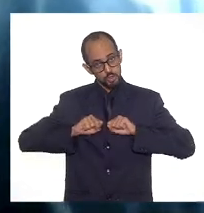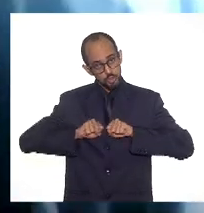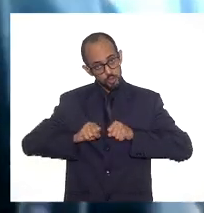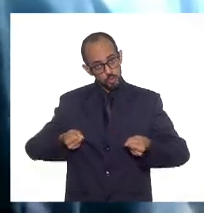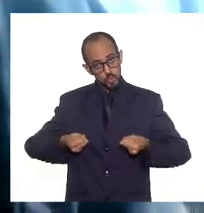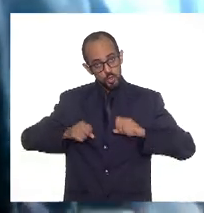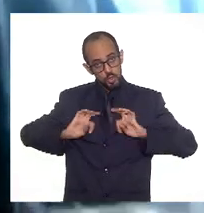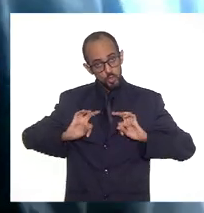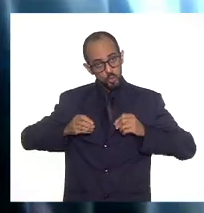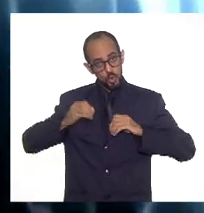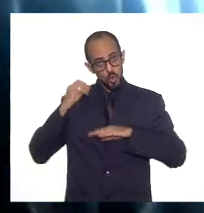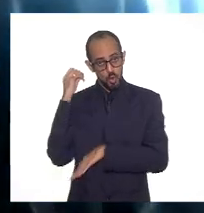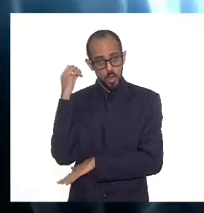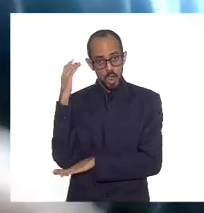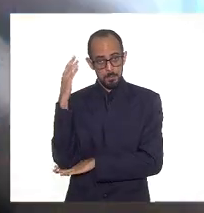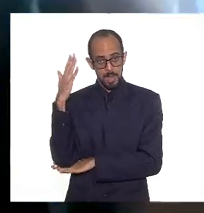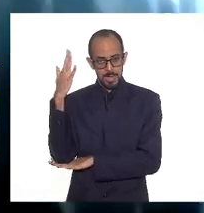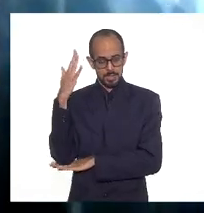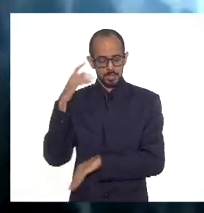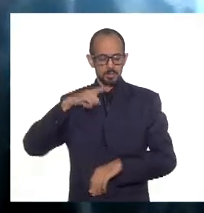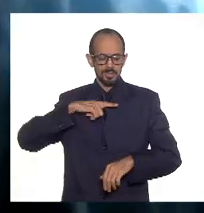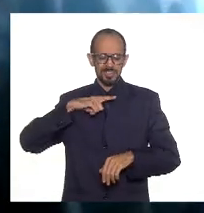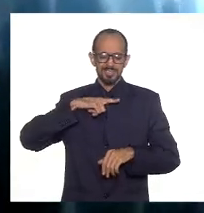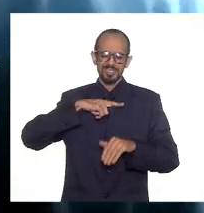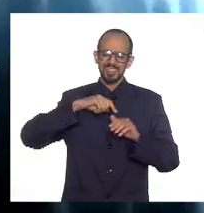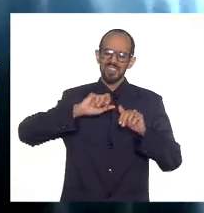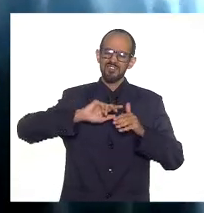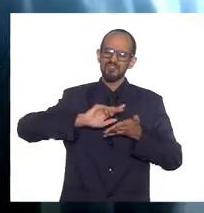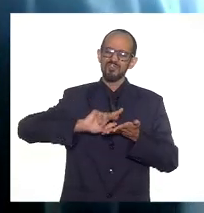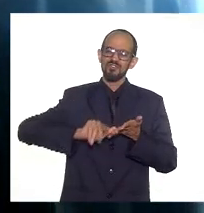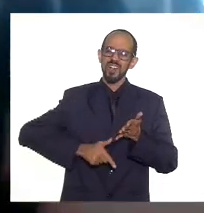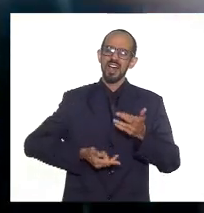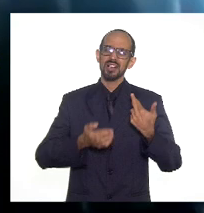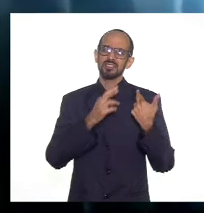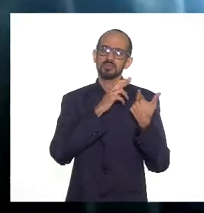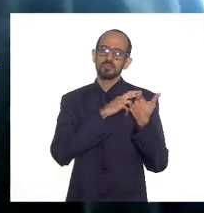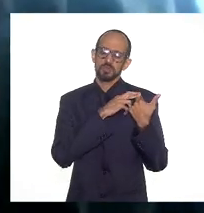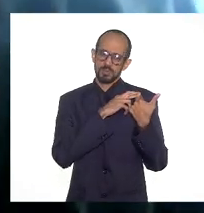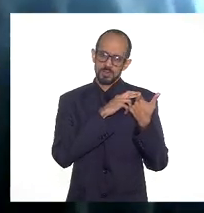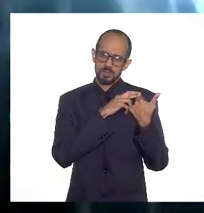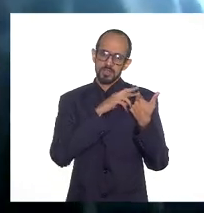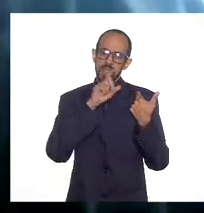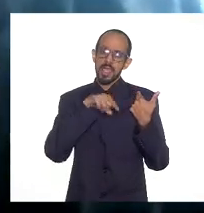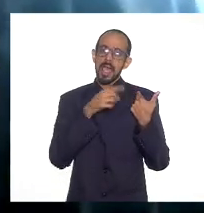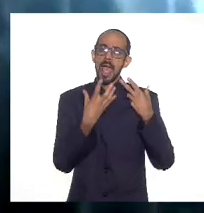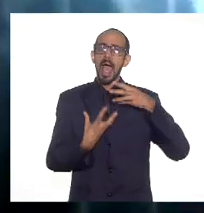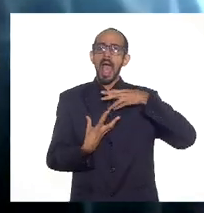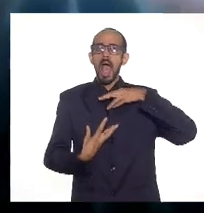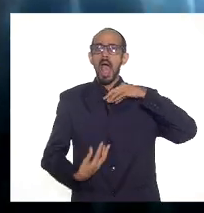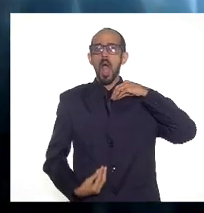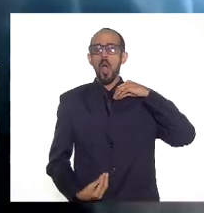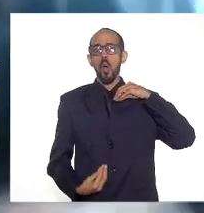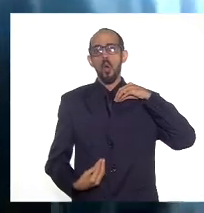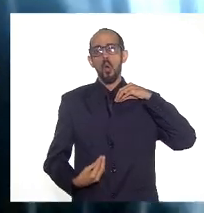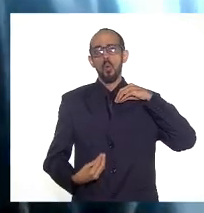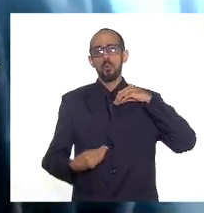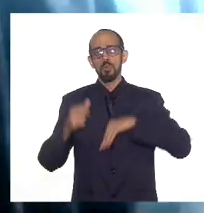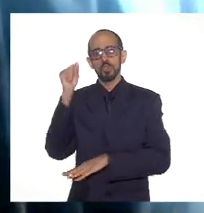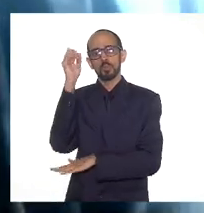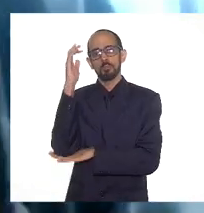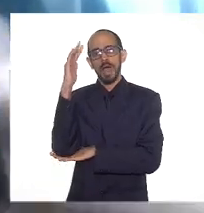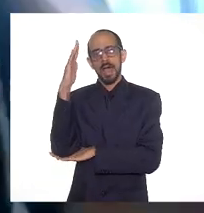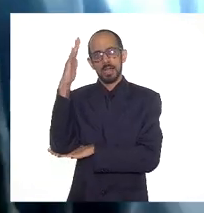floresta e a biodiversidade. Então, eles têm uma série de funções. Eles são a alma do parque. O guarda-parque é a alma do